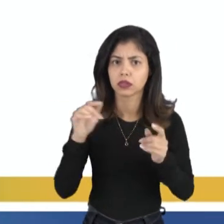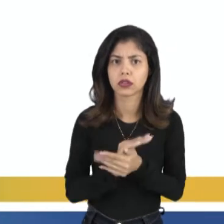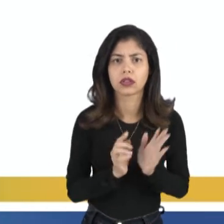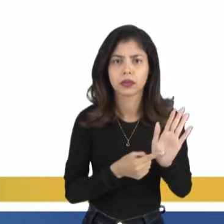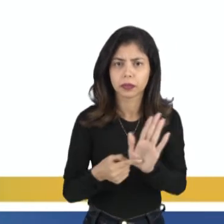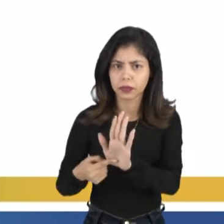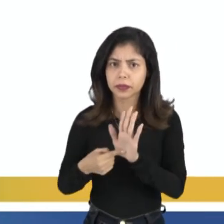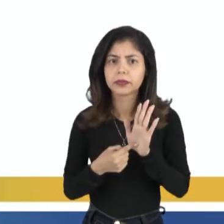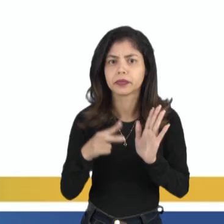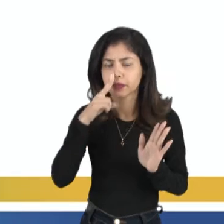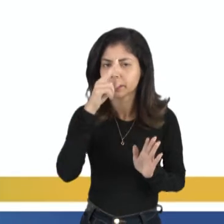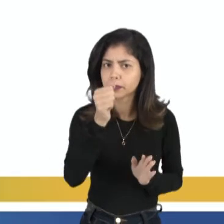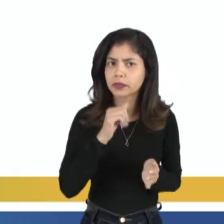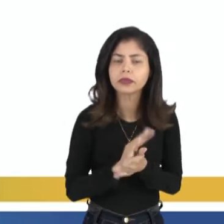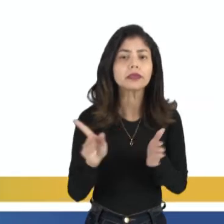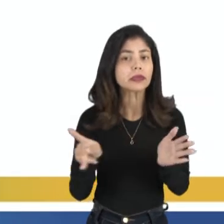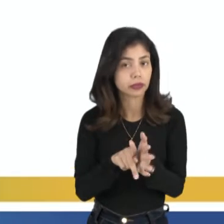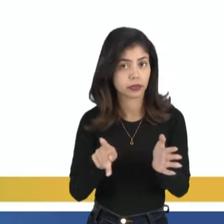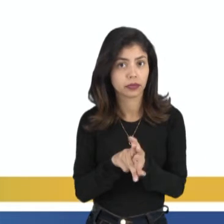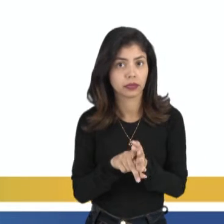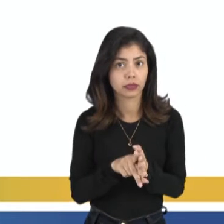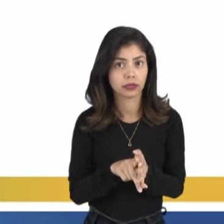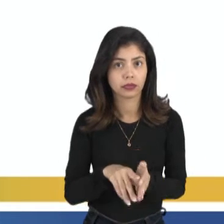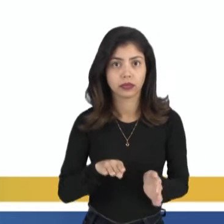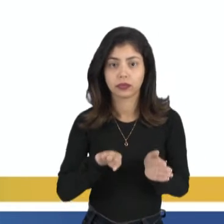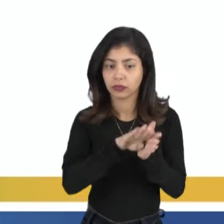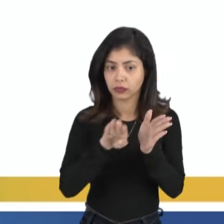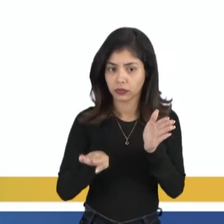representa corretamente as forças que atuam sobre o bloco?